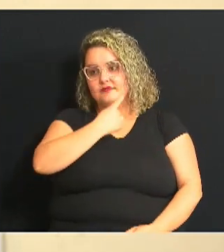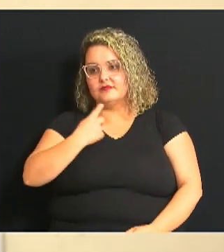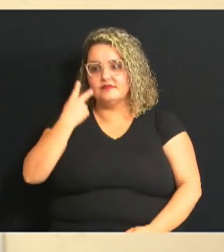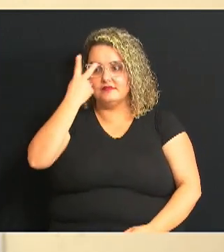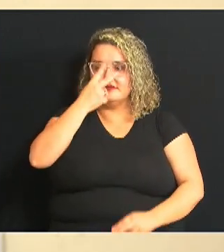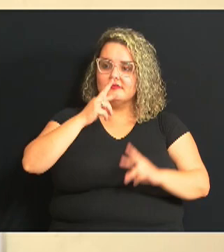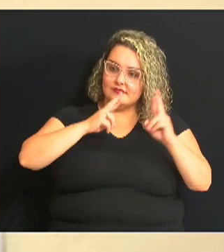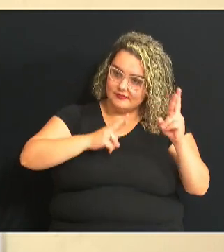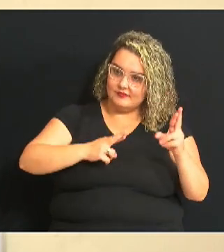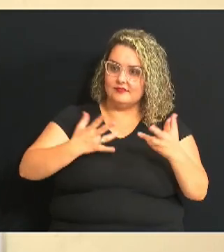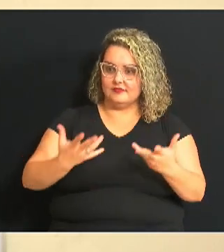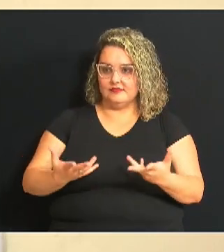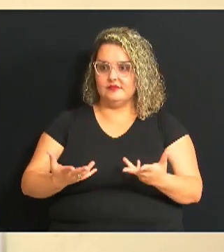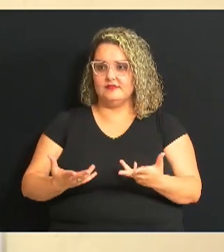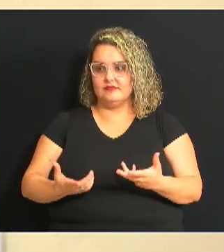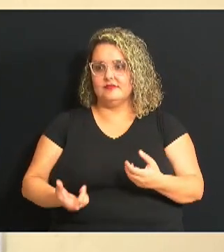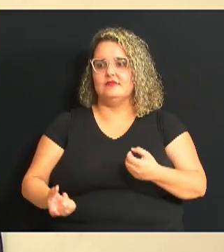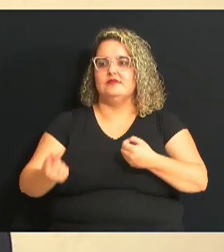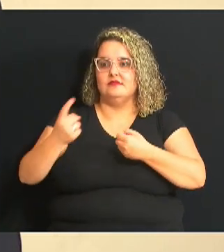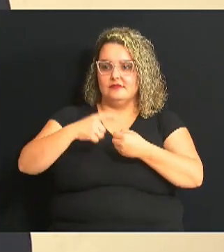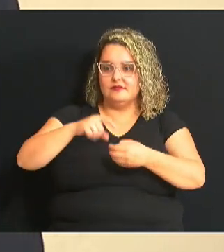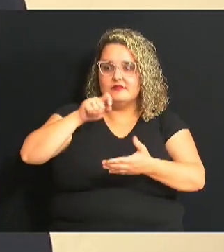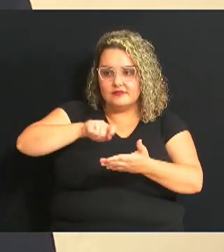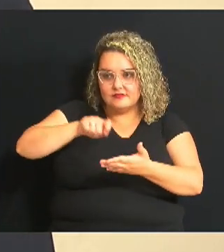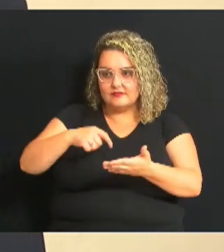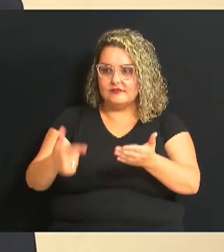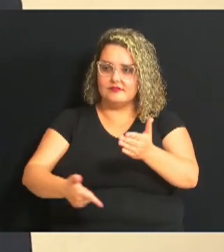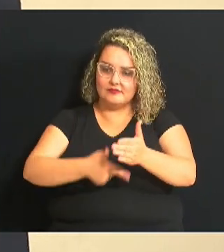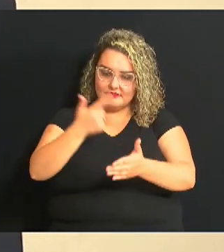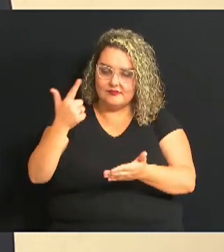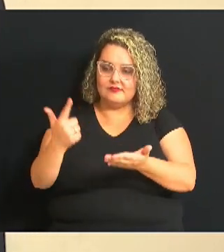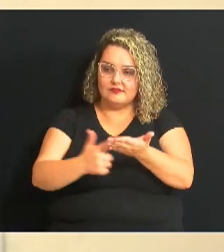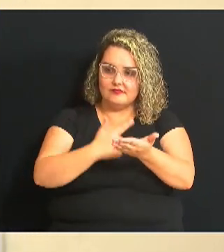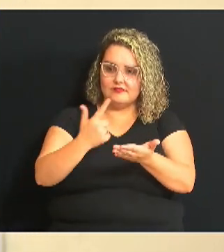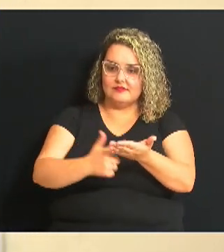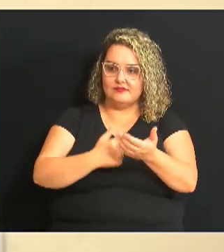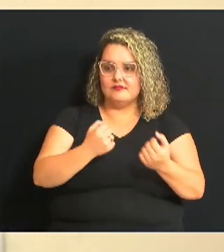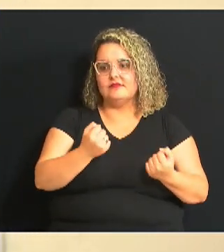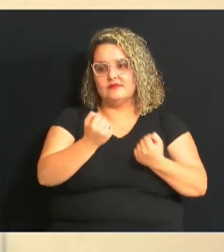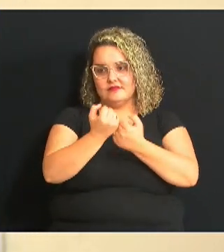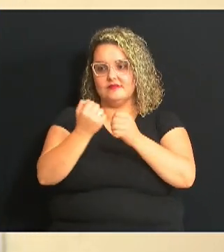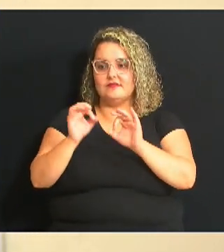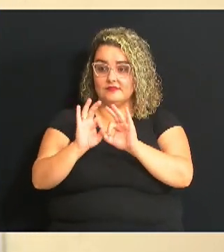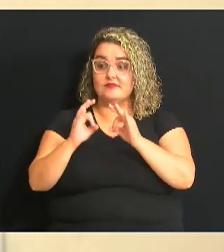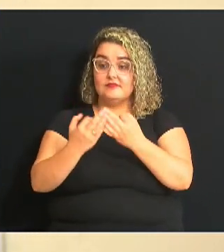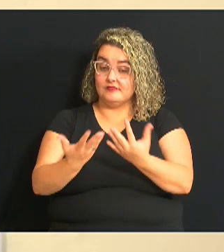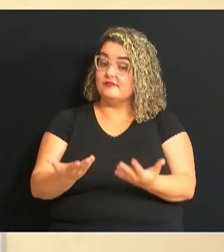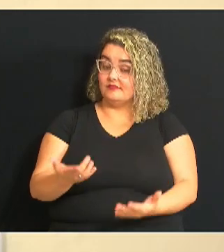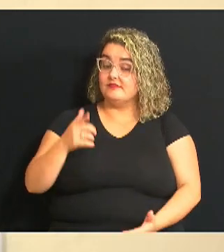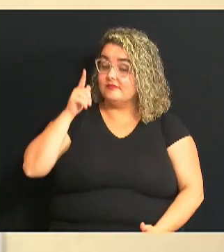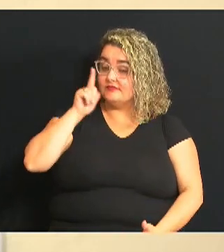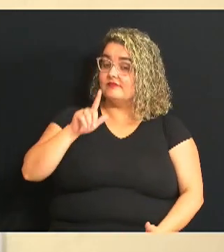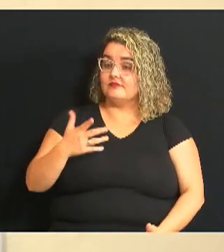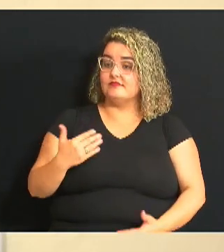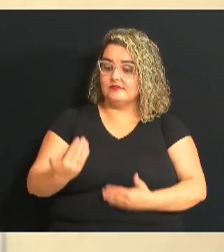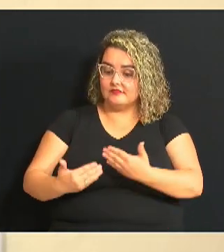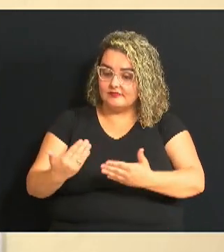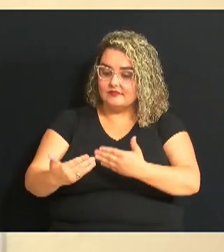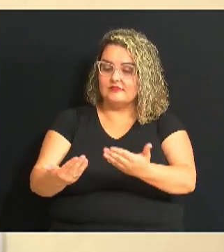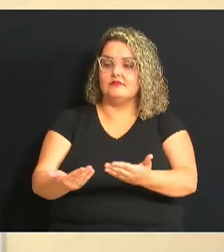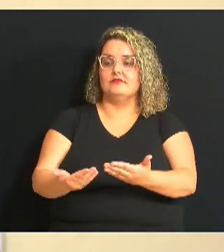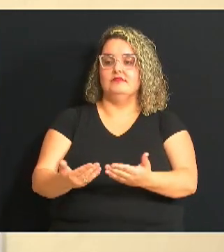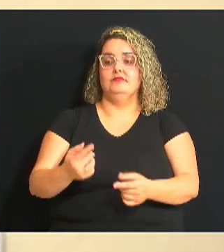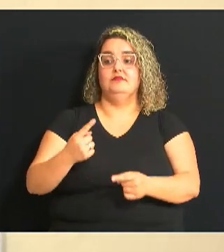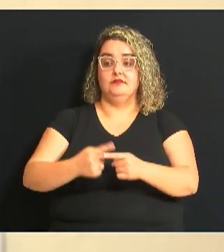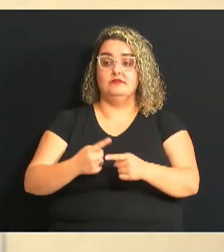agora retomando para escrever um segundo livro, e só com apoio familiar que a gente consegue seguir em frente, porque é o que